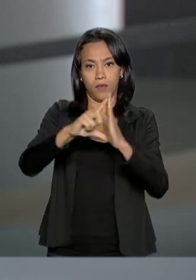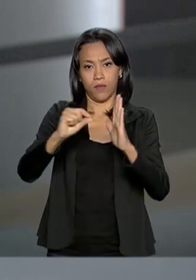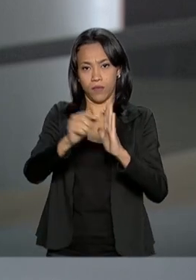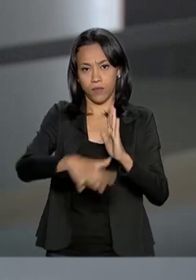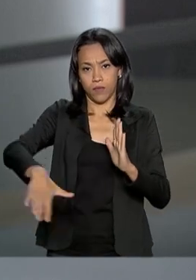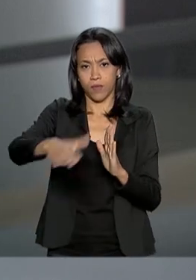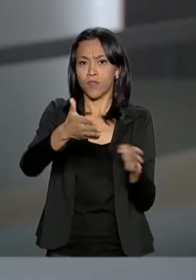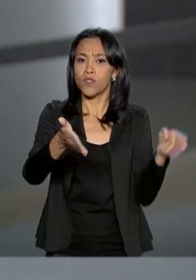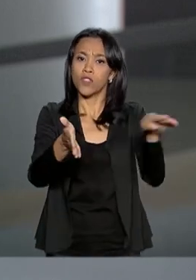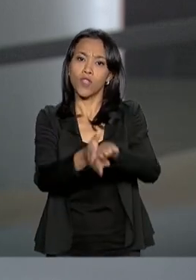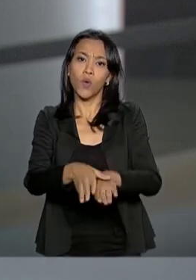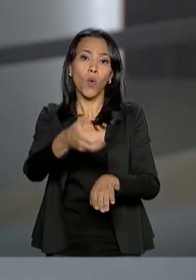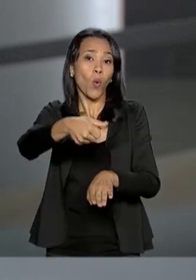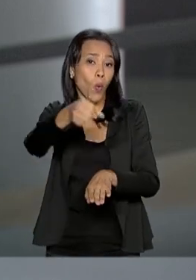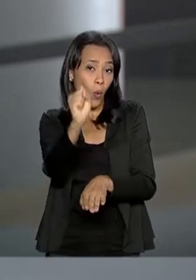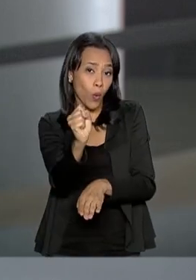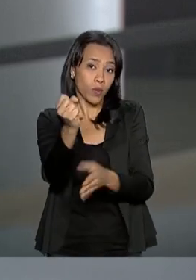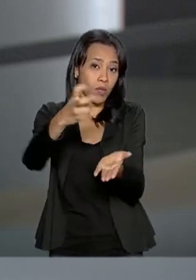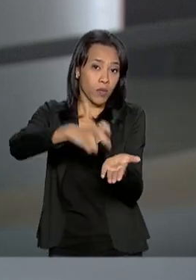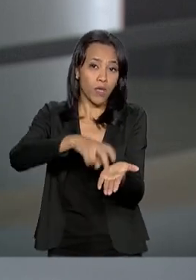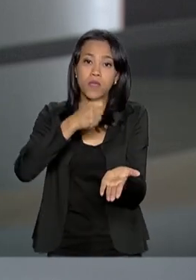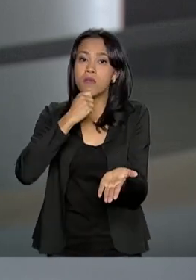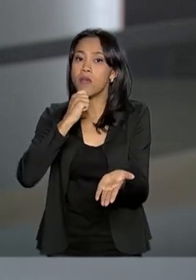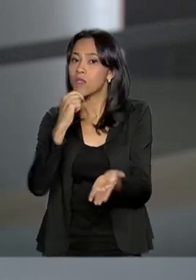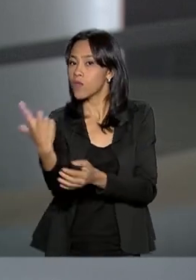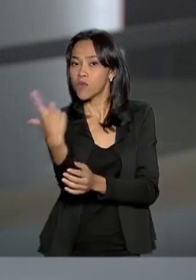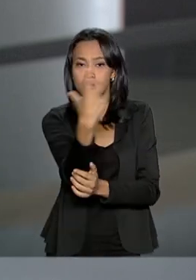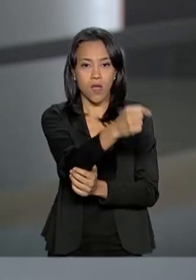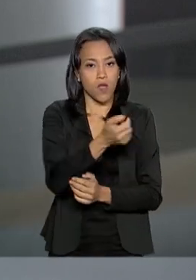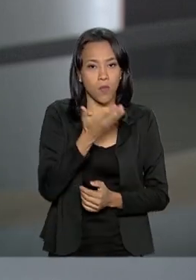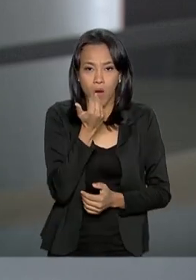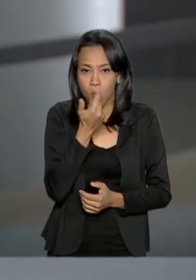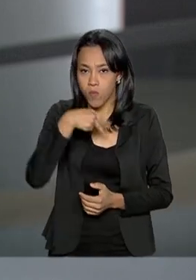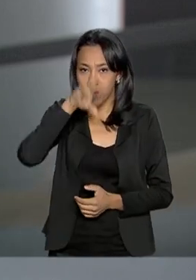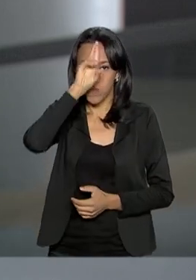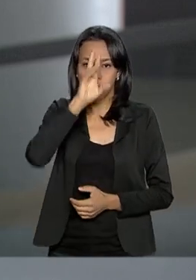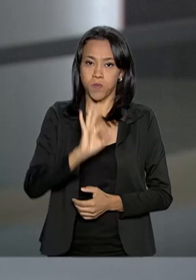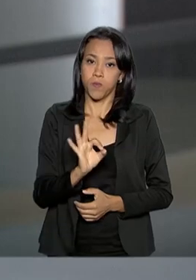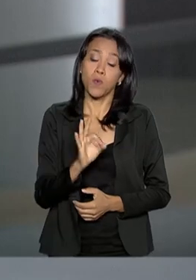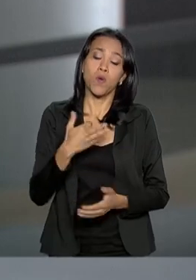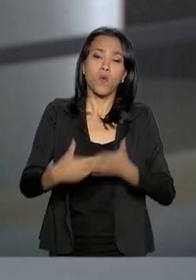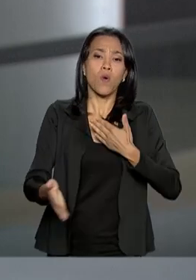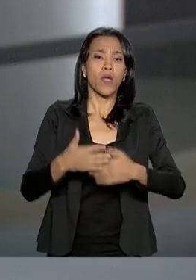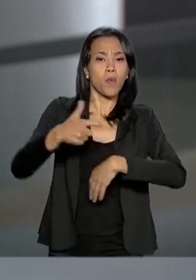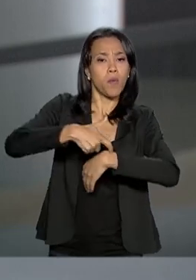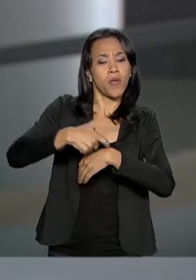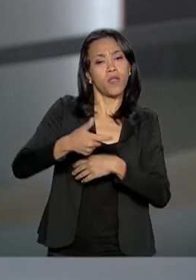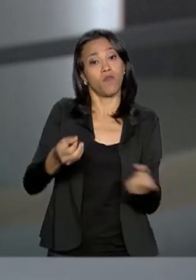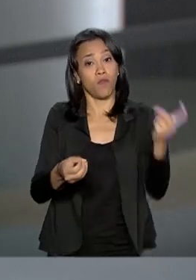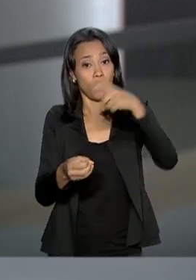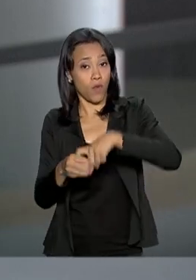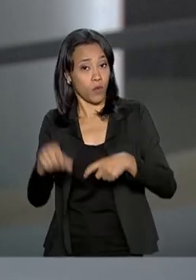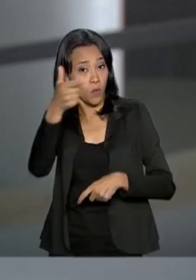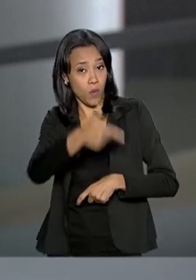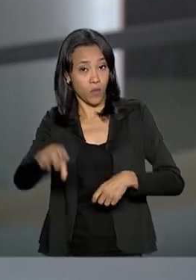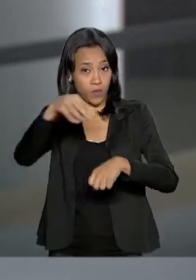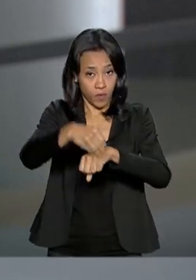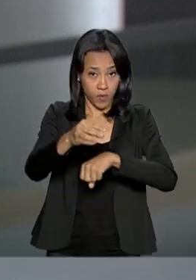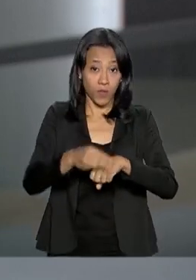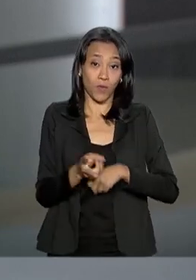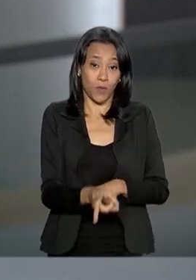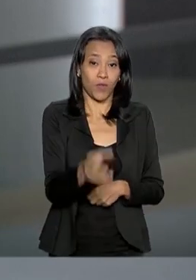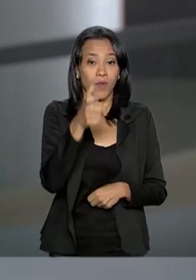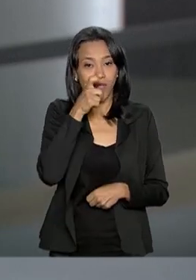das 8h e ainda não saiu para almoçar. Nós voltamos a qualquer momento com outras informações. Continue com a